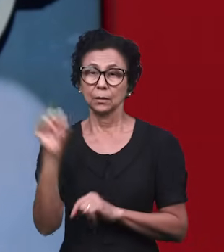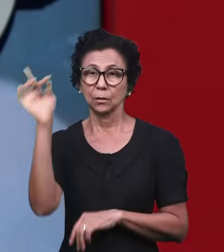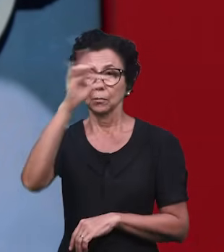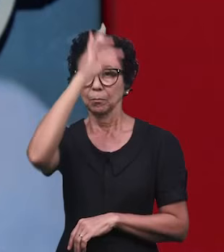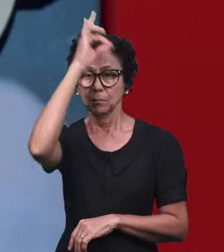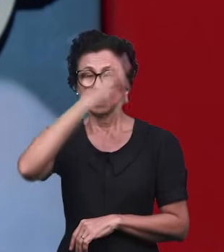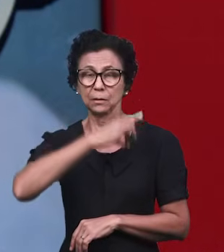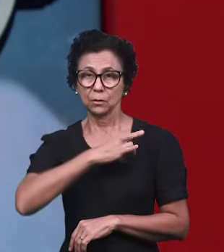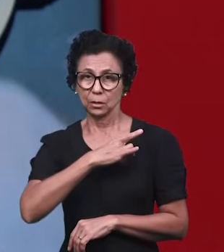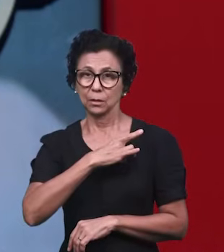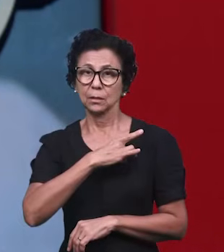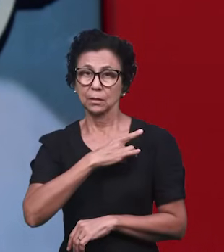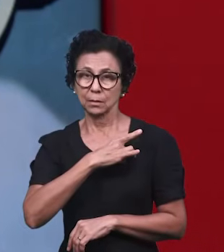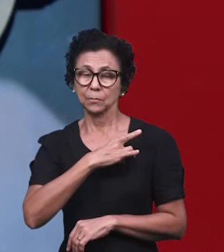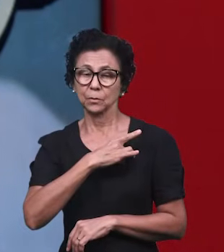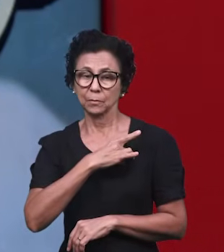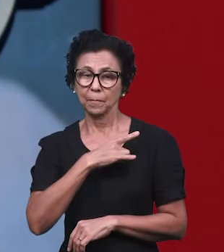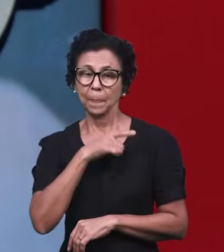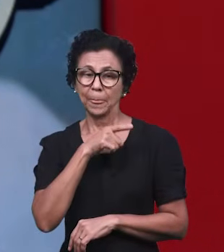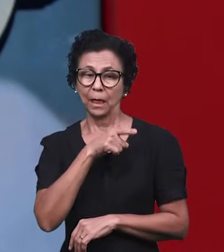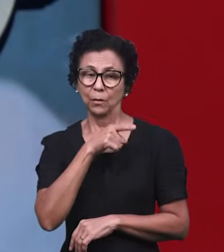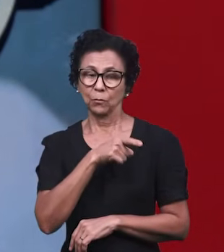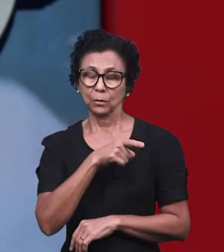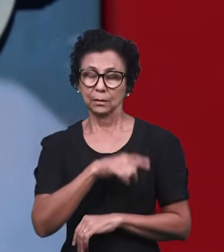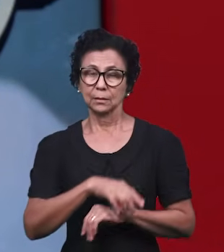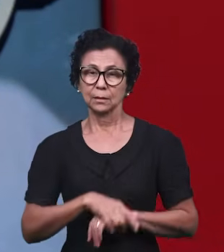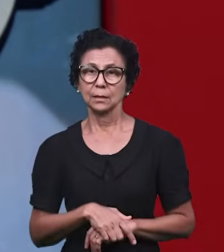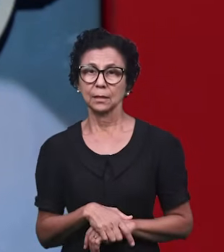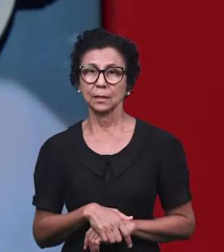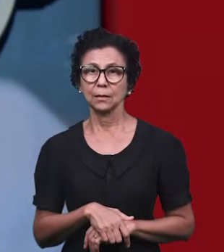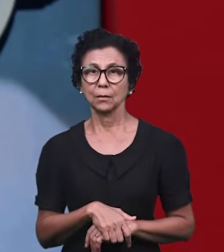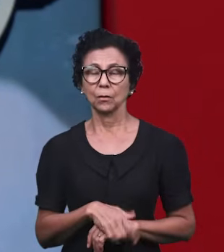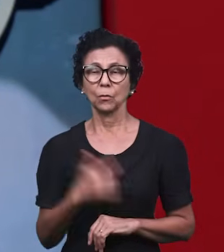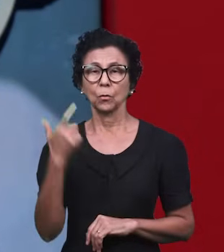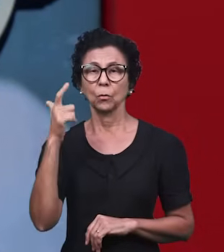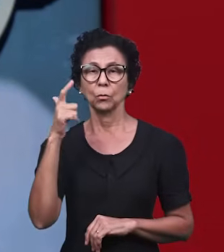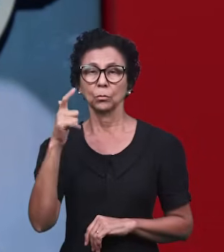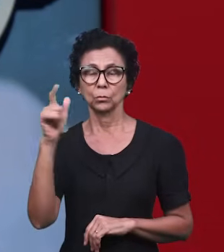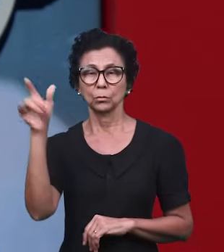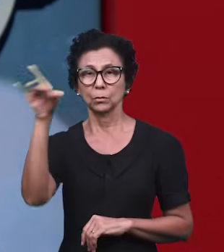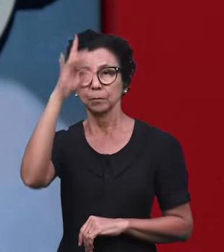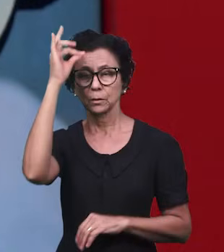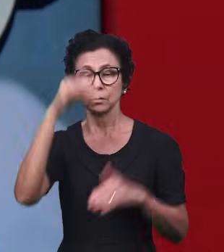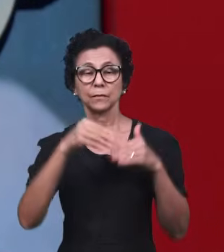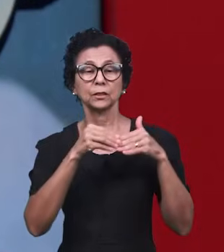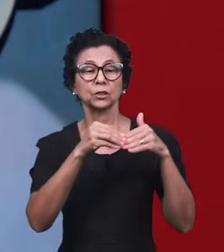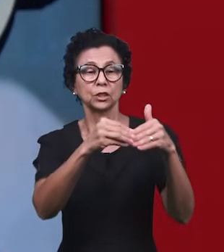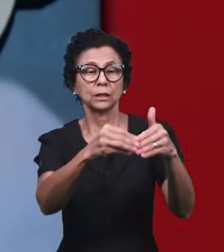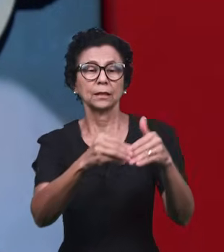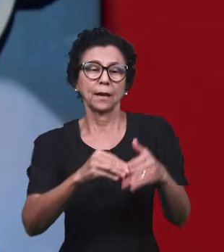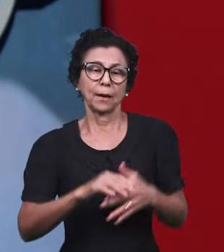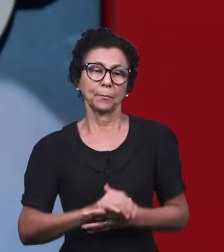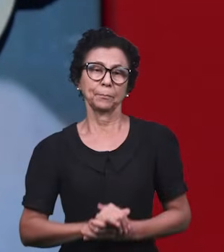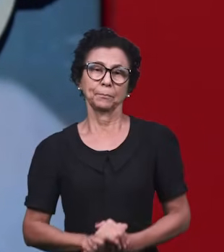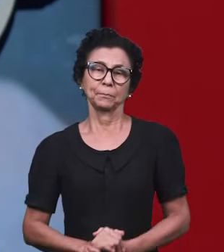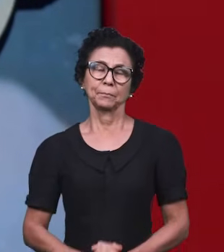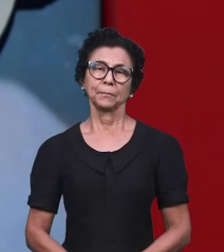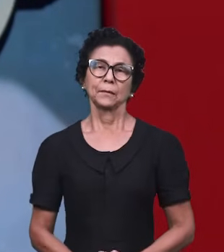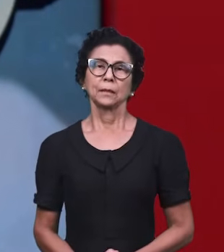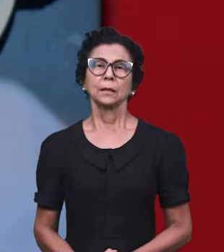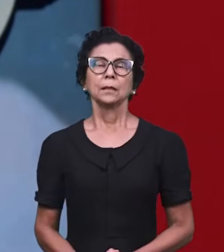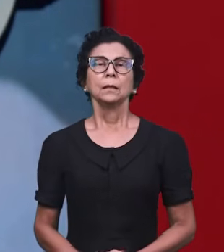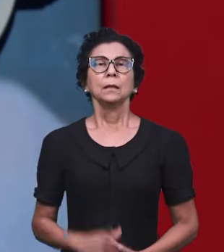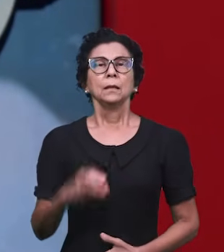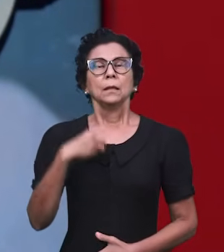Então, estenderás as tuas mãos e outro te cingirá e te levará para lugares onde não queres. É essa a experiência de uma igreja